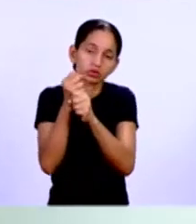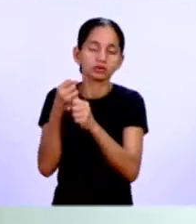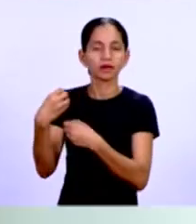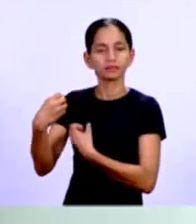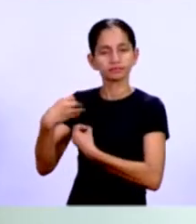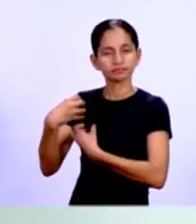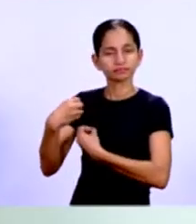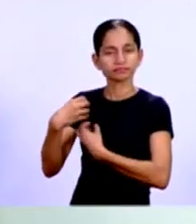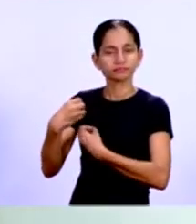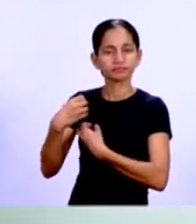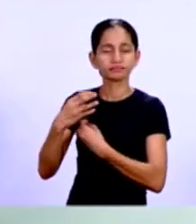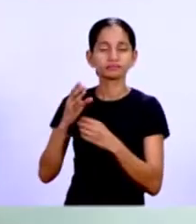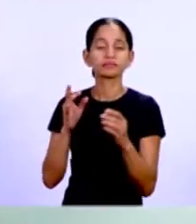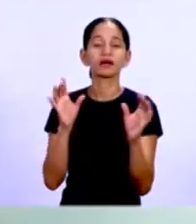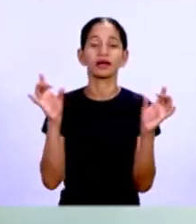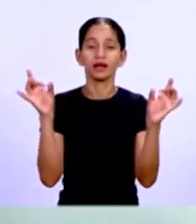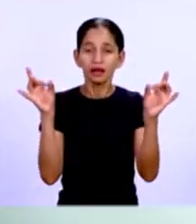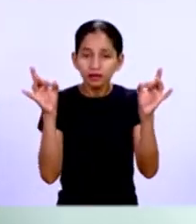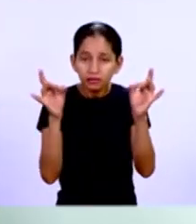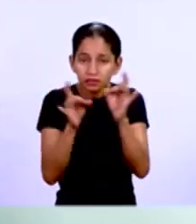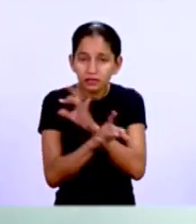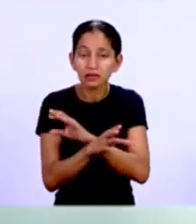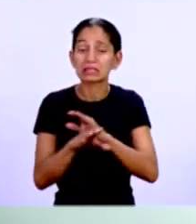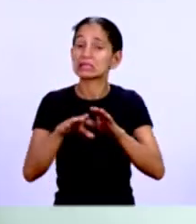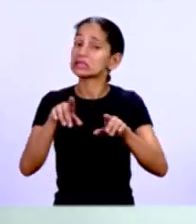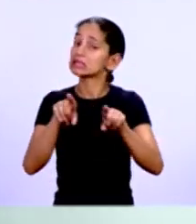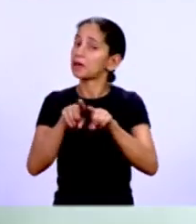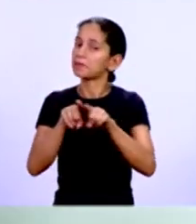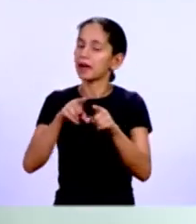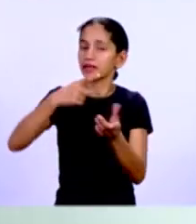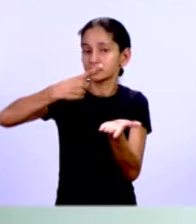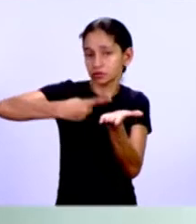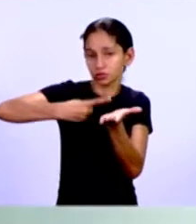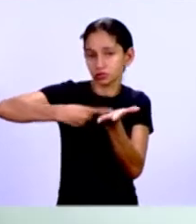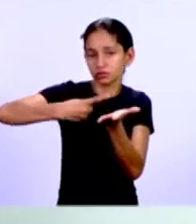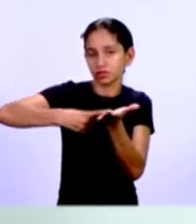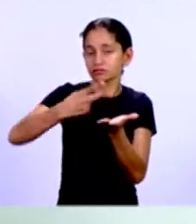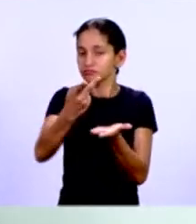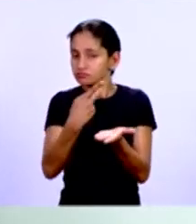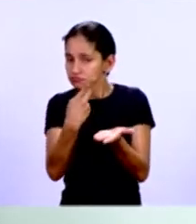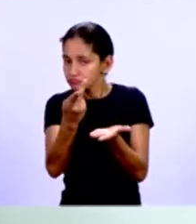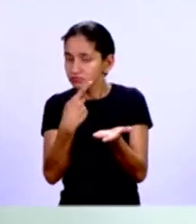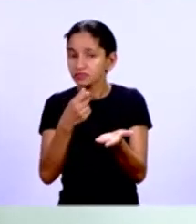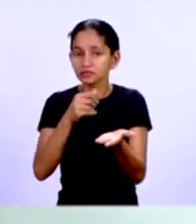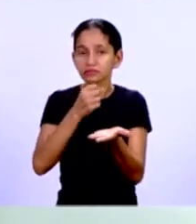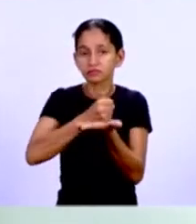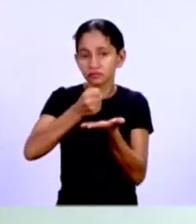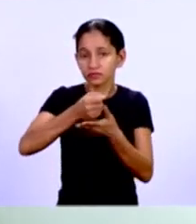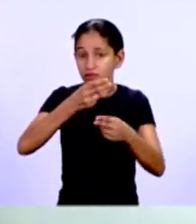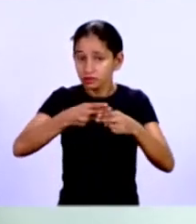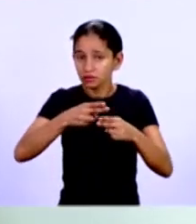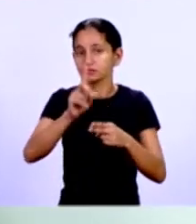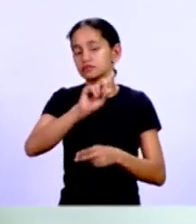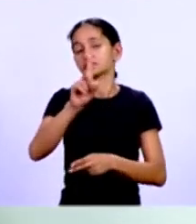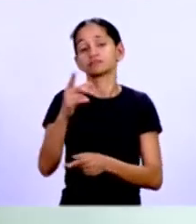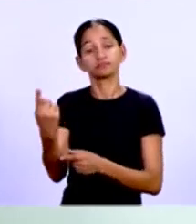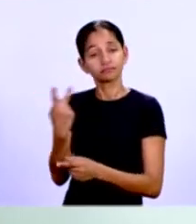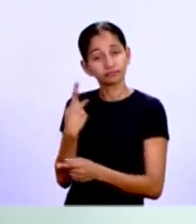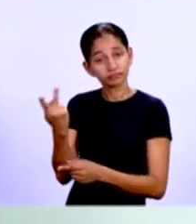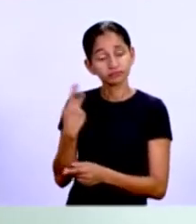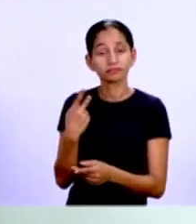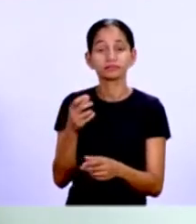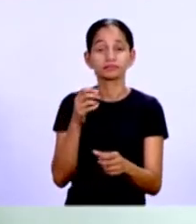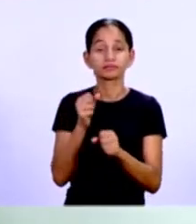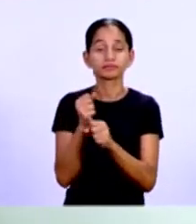ou até mesmo na hora de fechar o contrato, na hora de entrar no processo de demissão ou despedir um funcionário, você entrar em contato logo